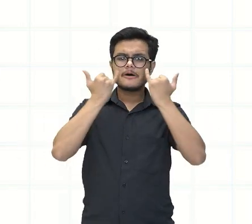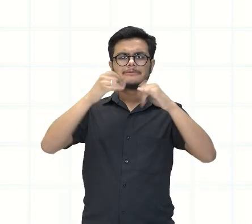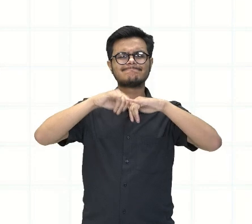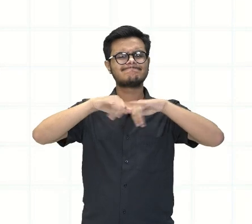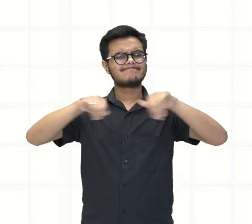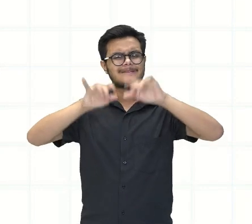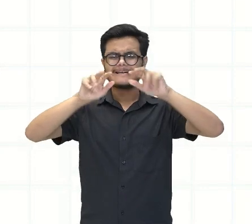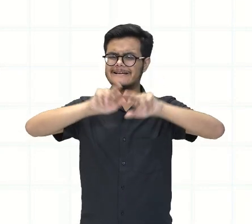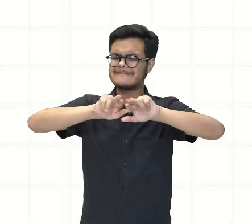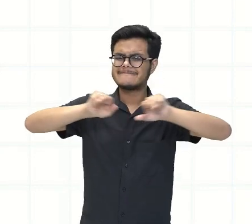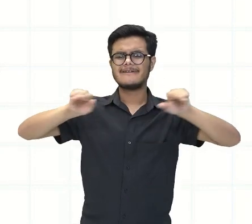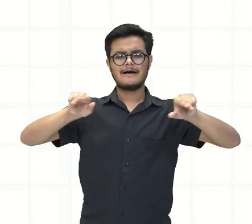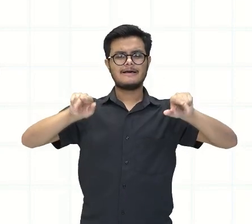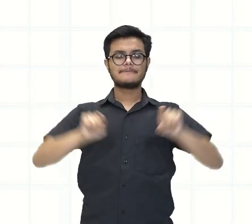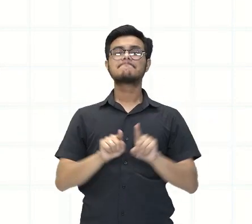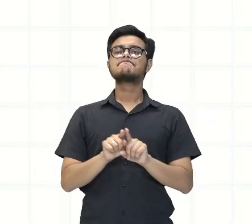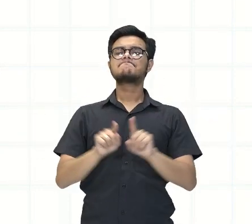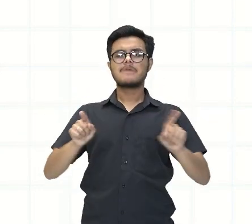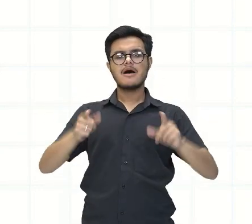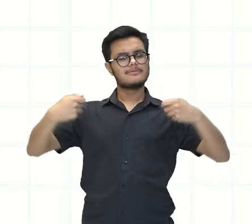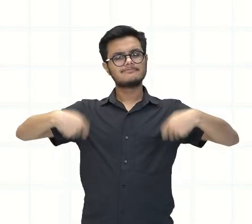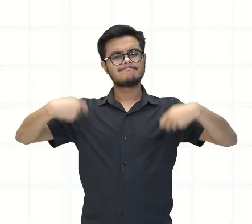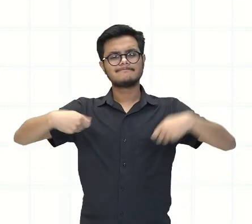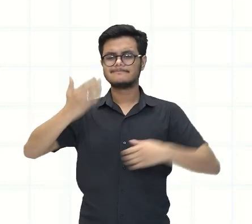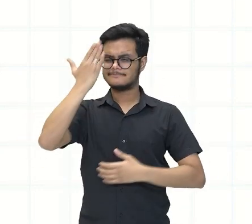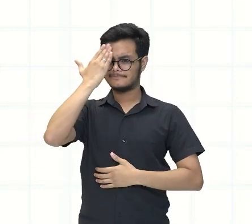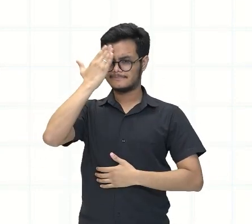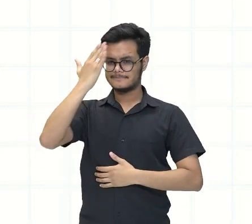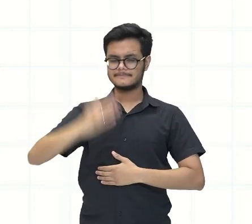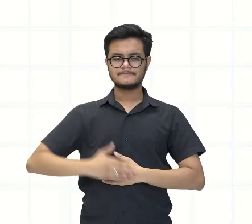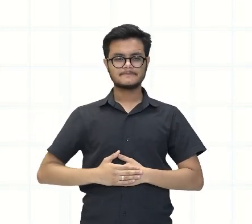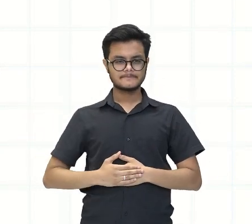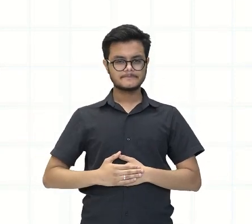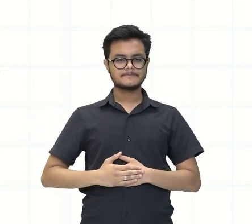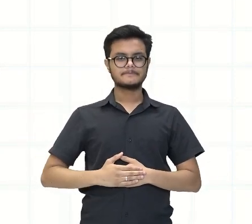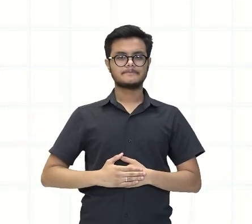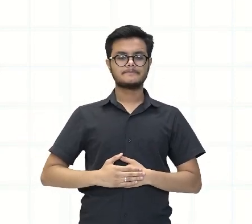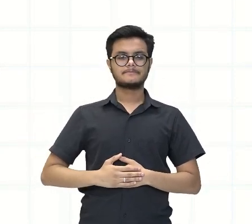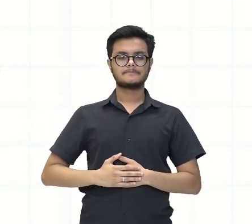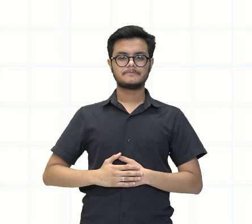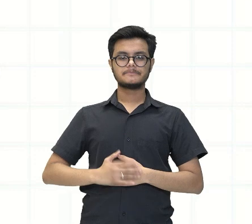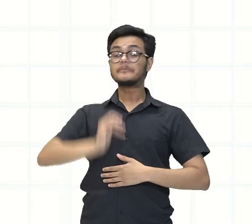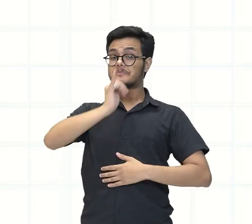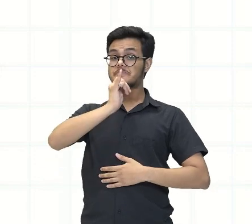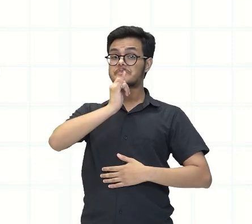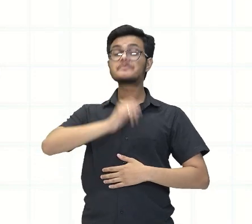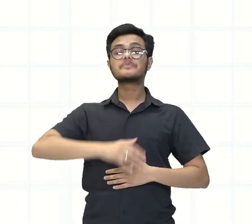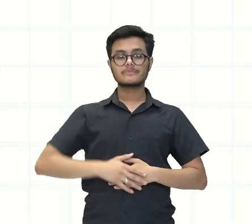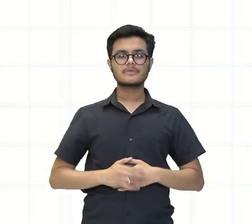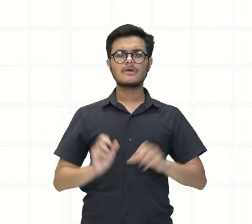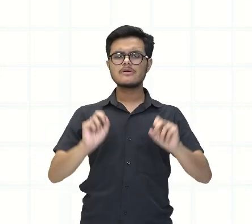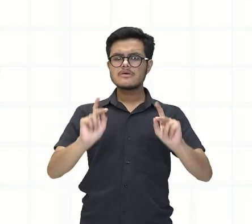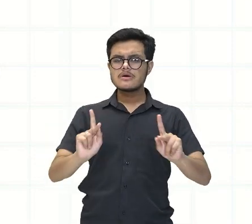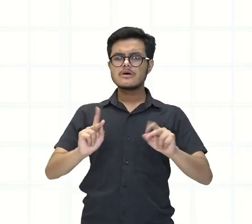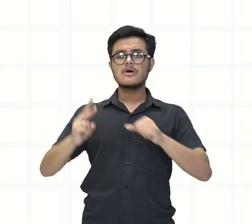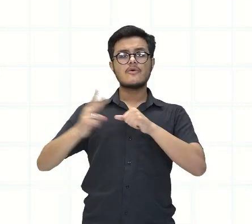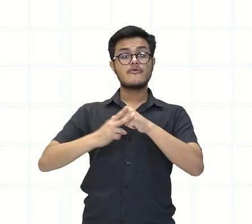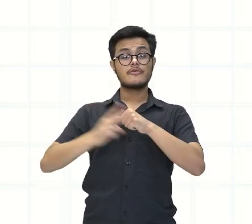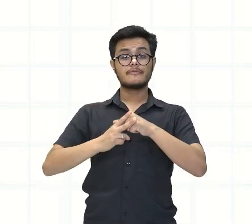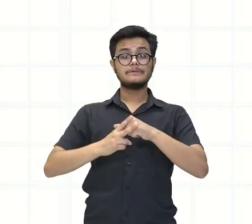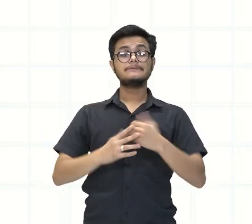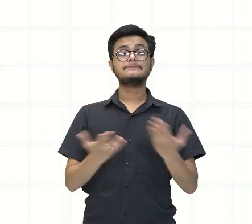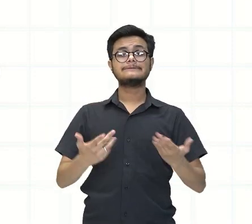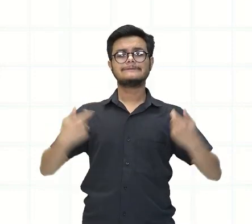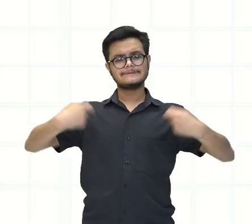que trabalha nesse processo. E é o que nós temos aqui. Até aqui podemos dizer que o quê? Os verbos